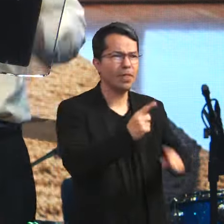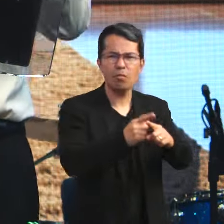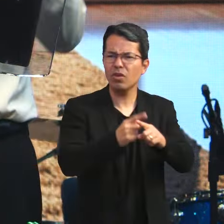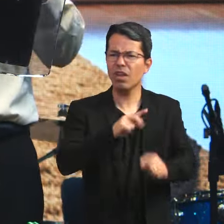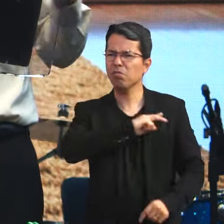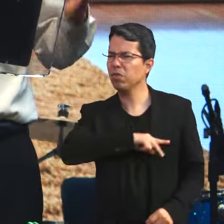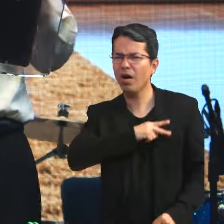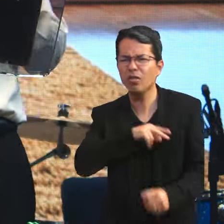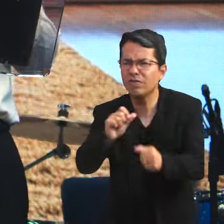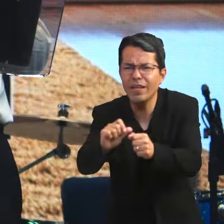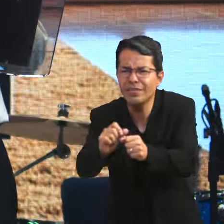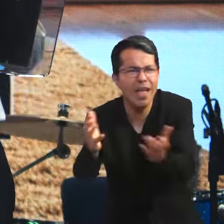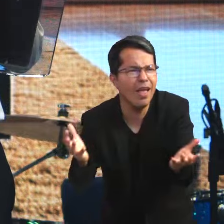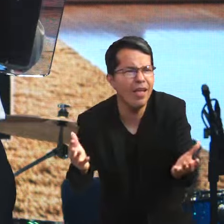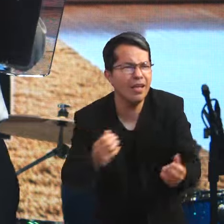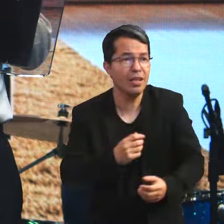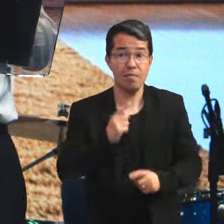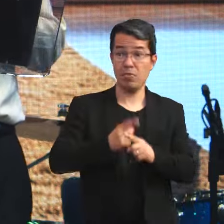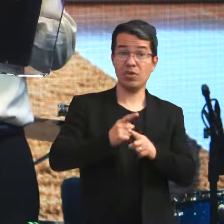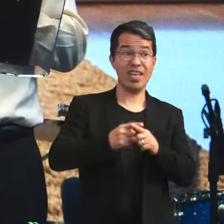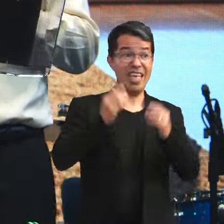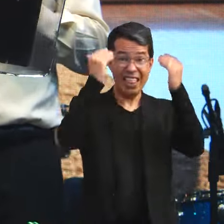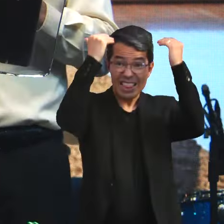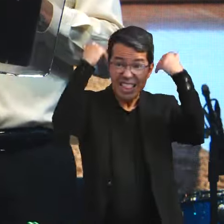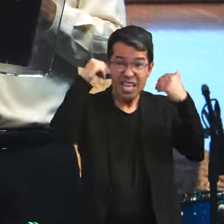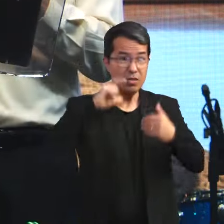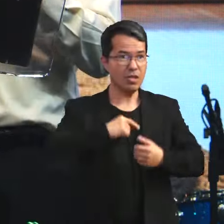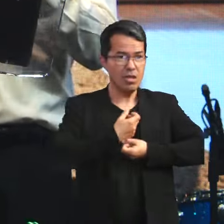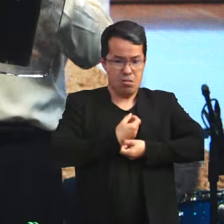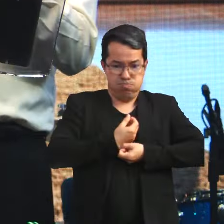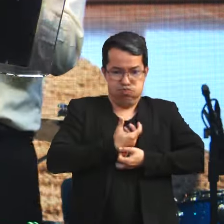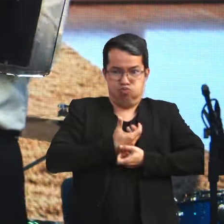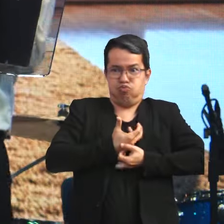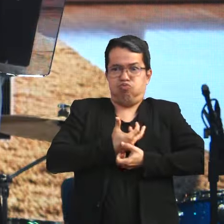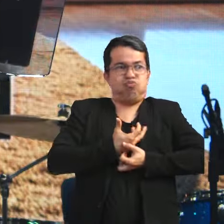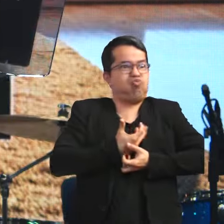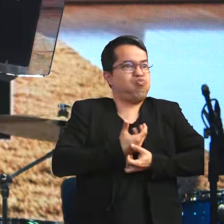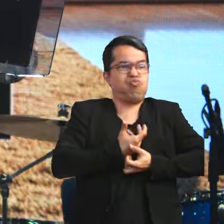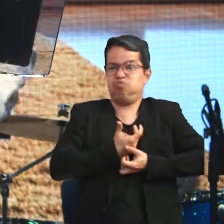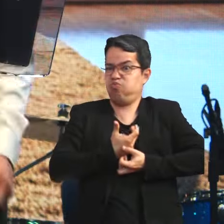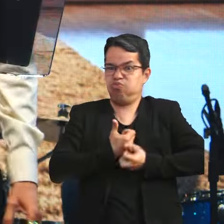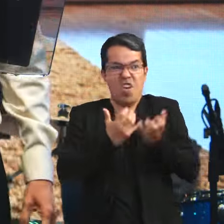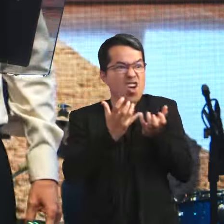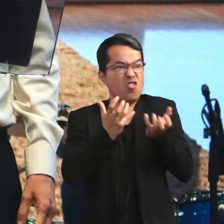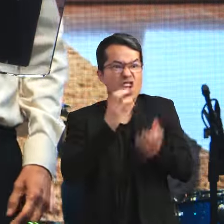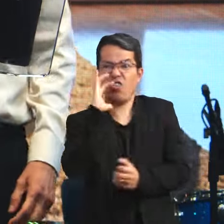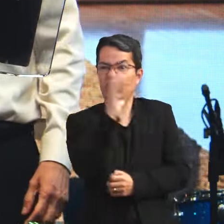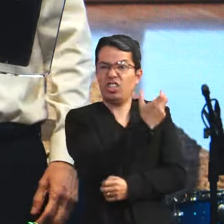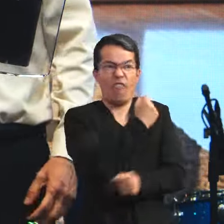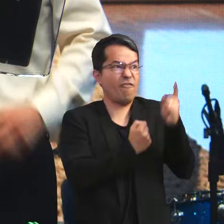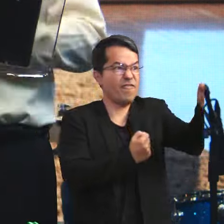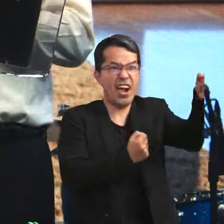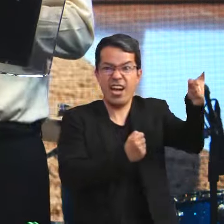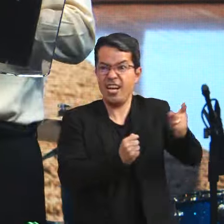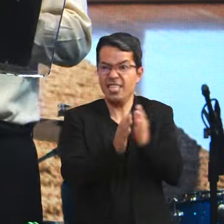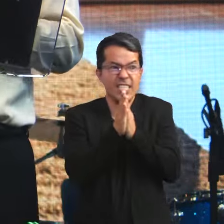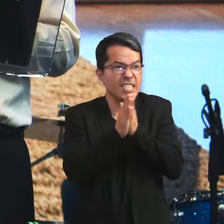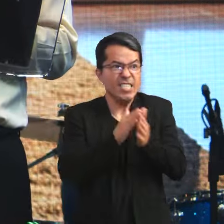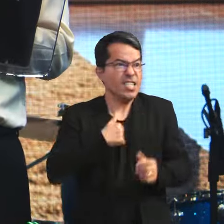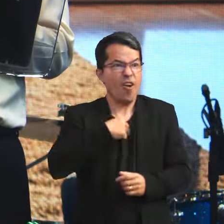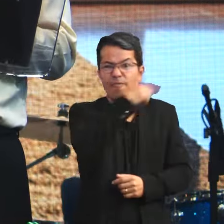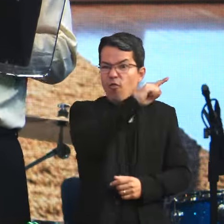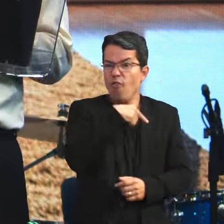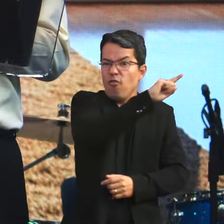ISO porque ele está apado porque ele está apaixonado e quando umaa está apada quando alguém está apaixonado não